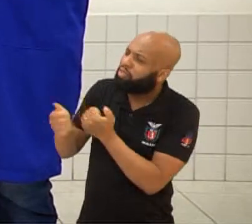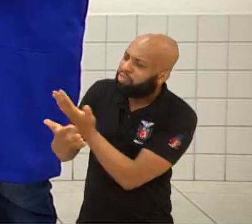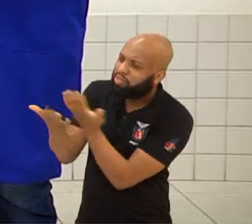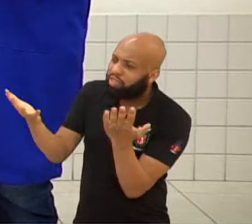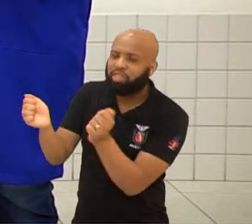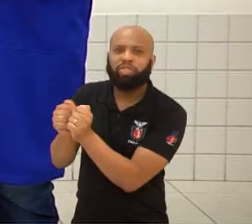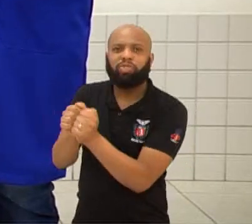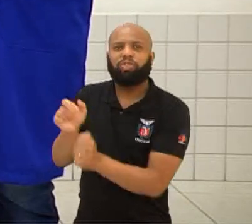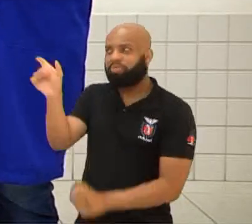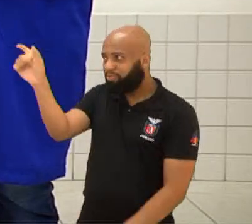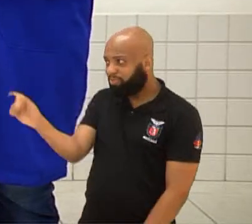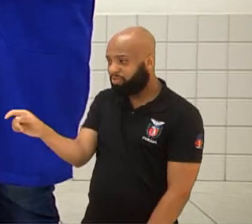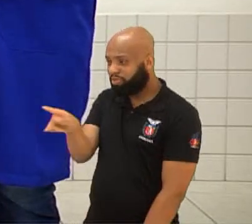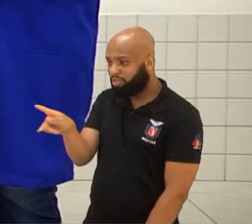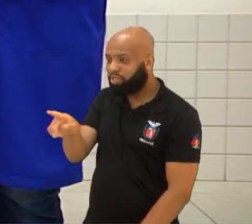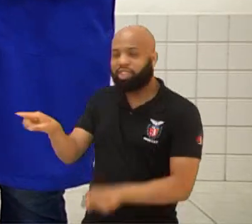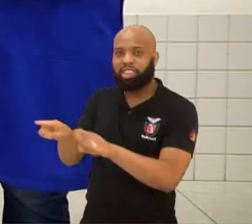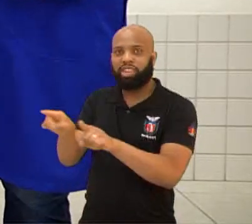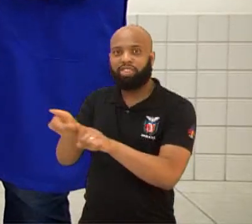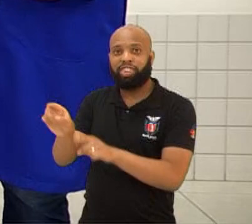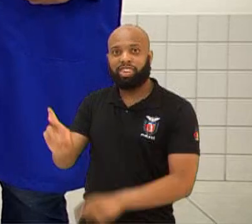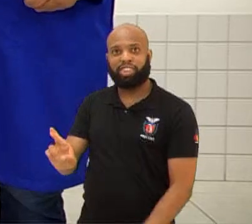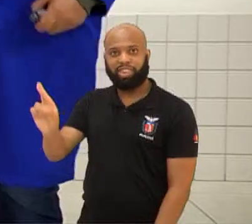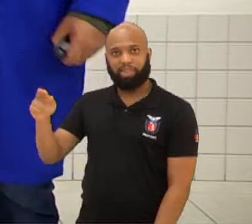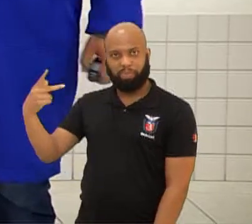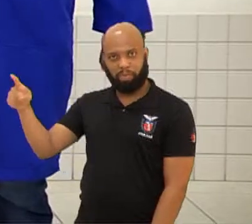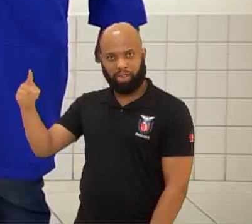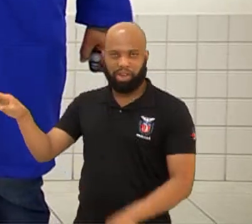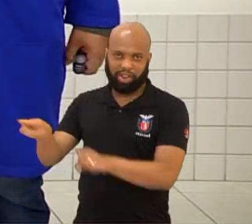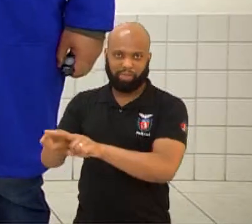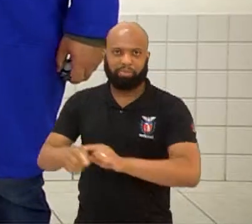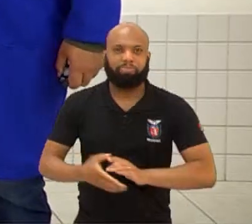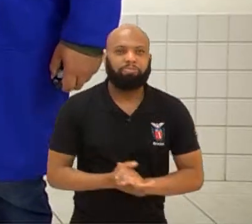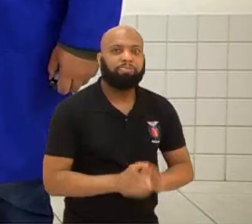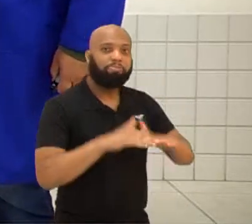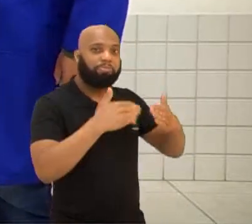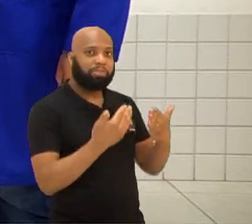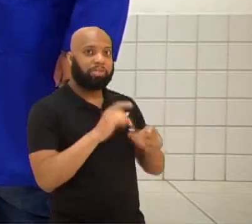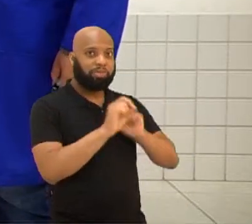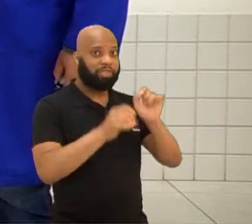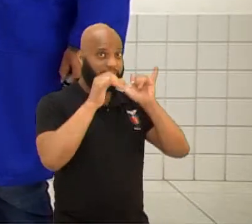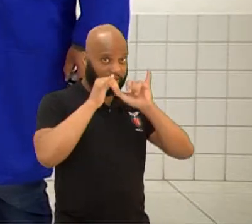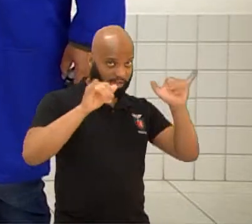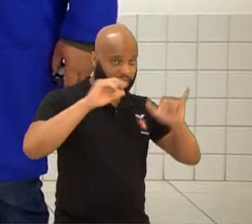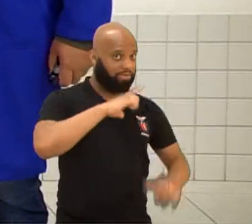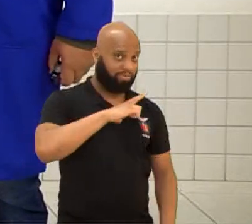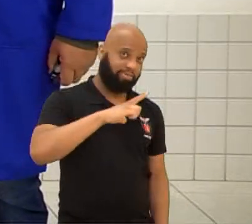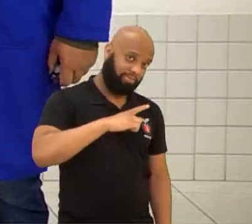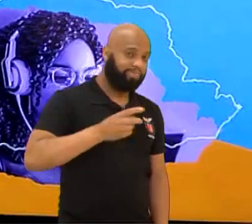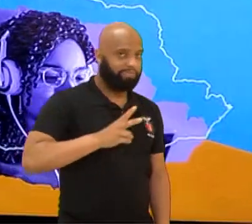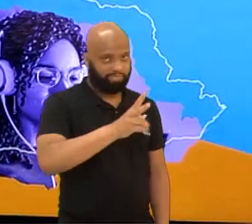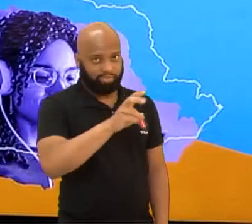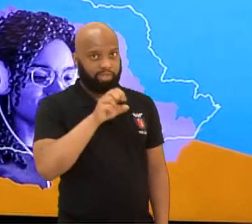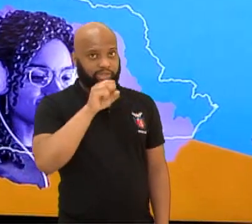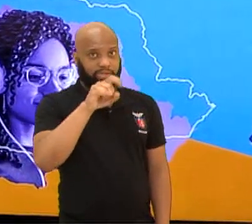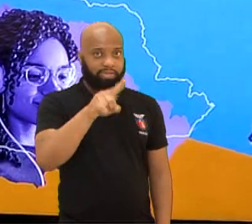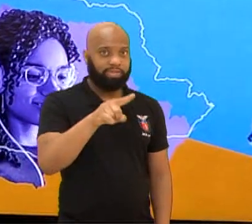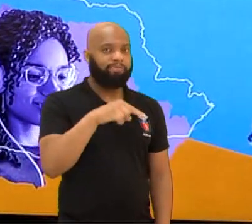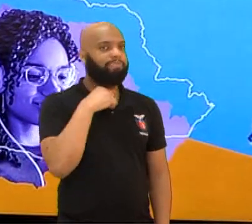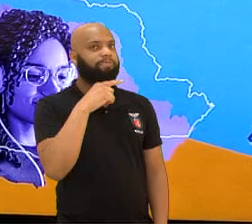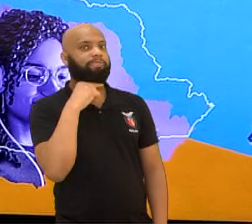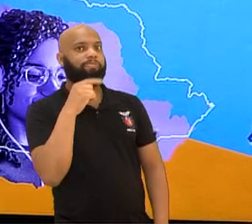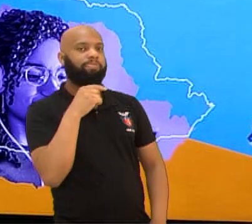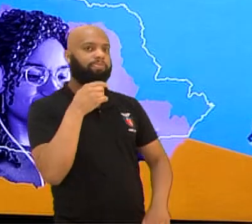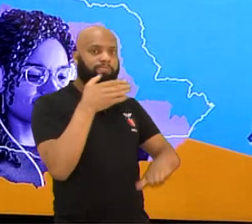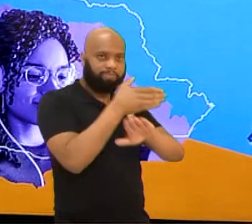e juntamente com o professor Hugo, representando Piraquara também. Bom, pessoal, então assim, um recado para vocês ali. Então, se vocês não estiverem conseguindo